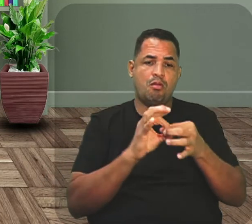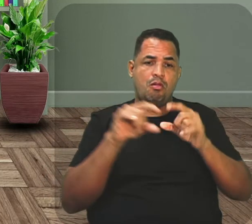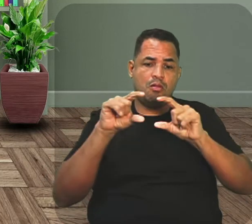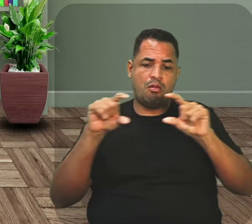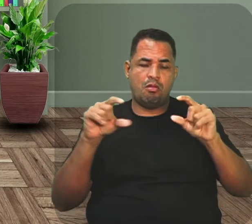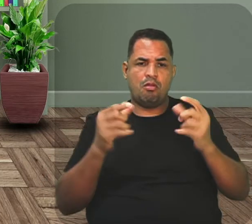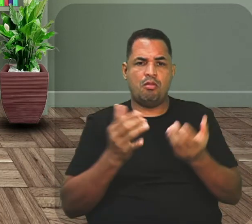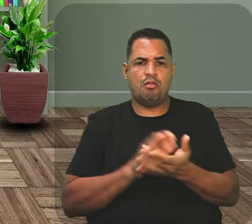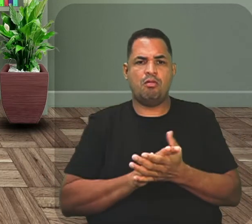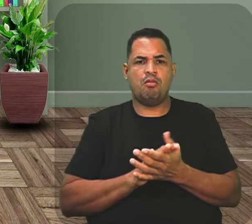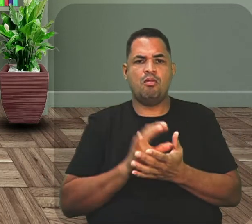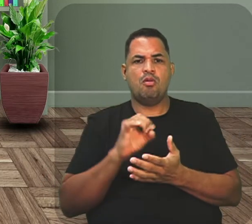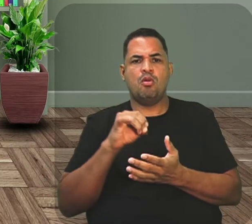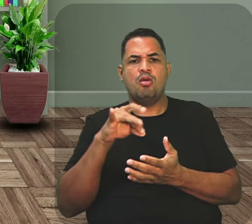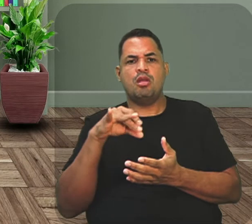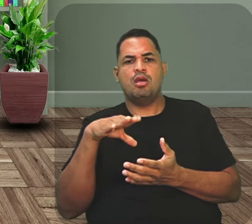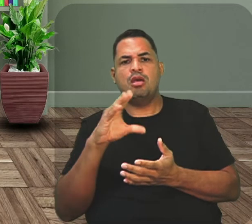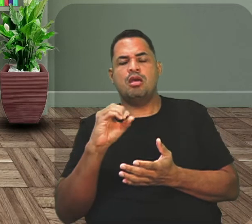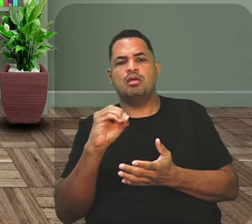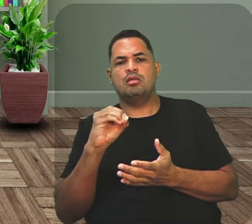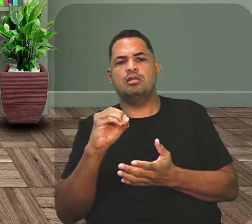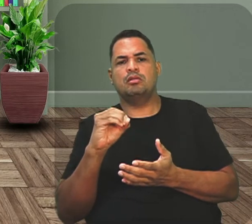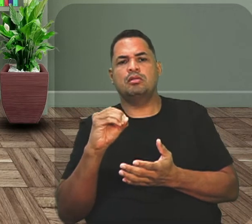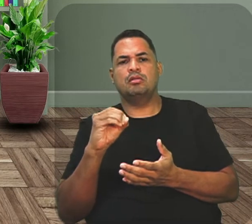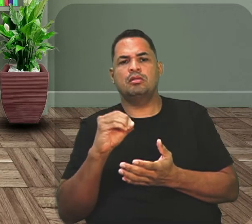com orações a partir de